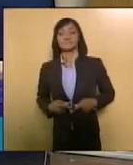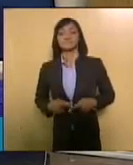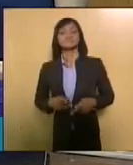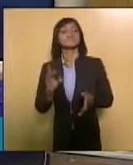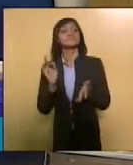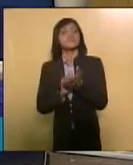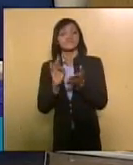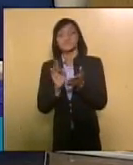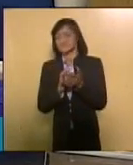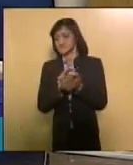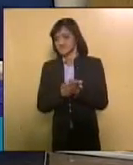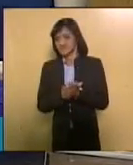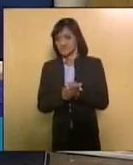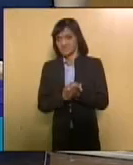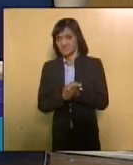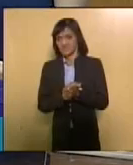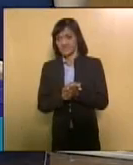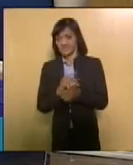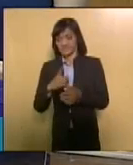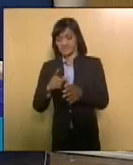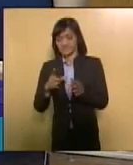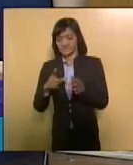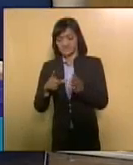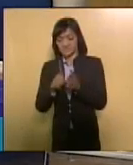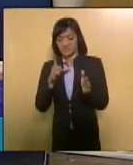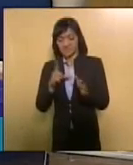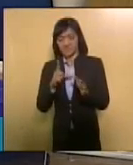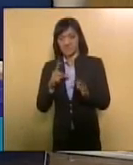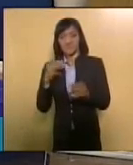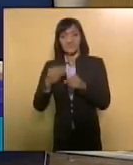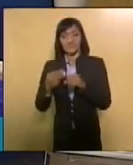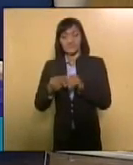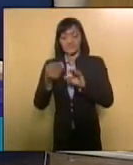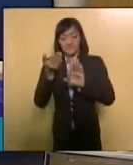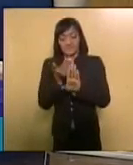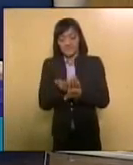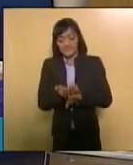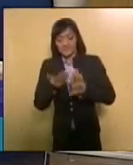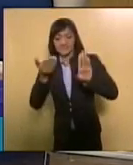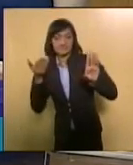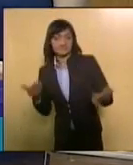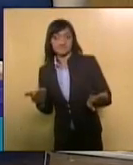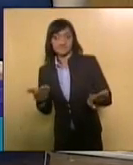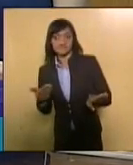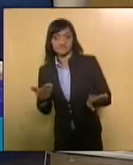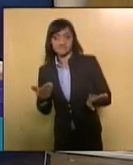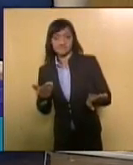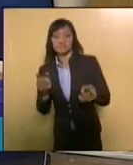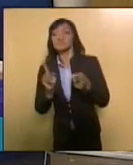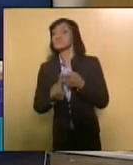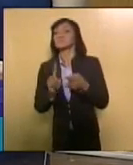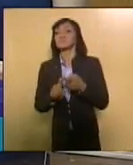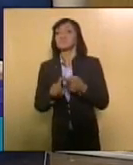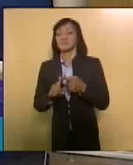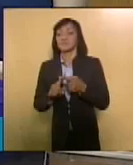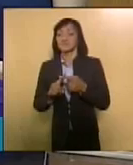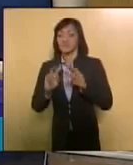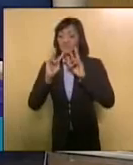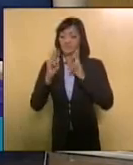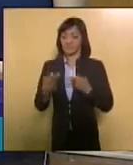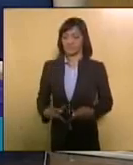forço mesmo forço que separa esses dois municípios em termos de violência letal os separa em termos de desenvolvimento